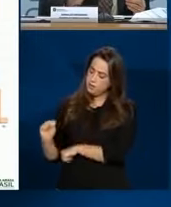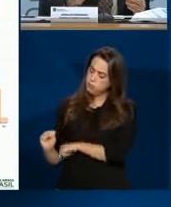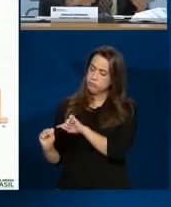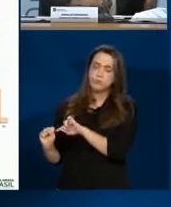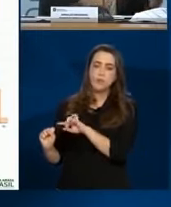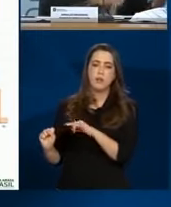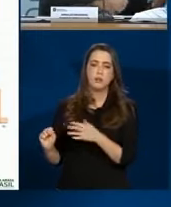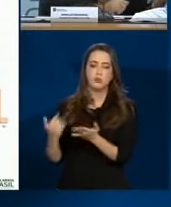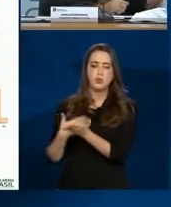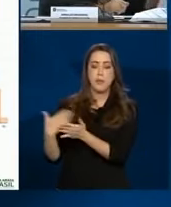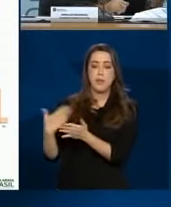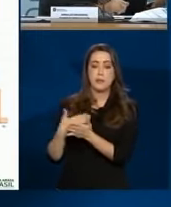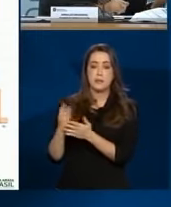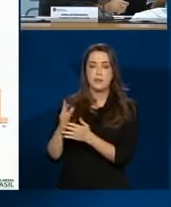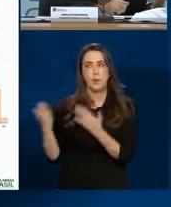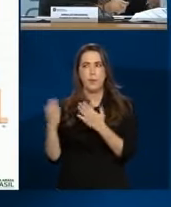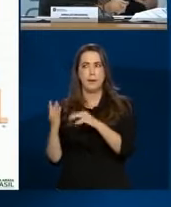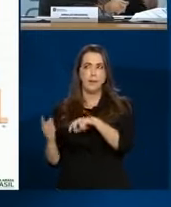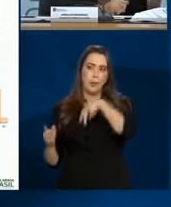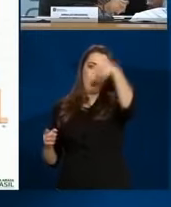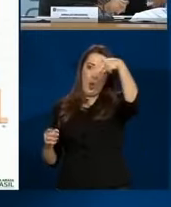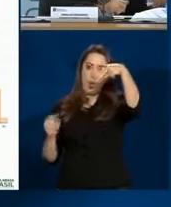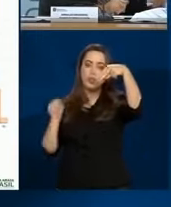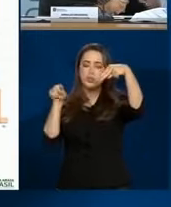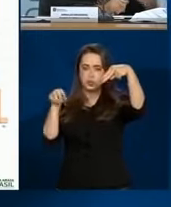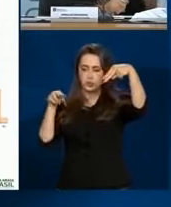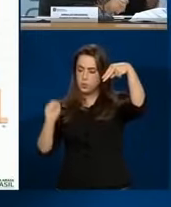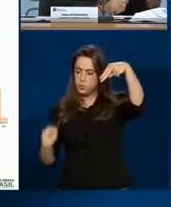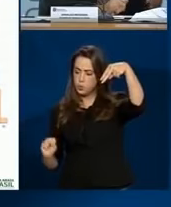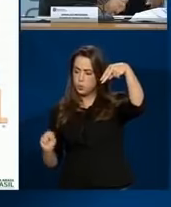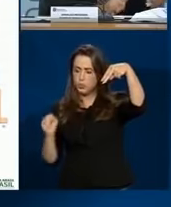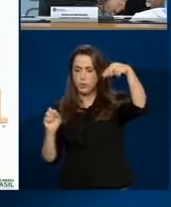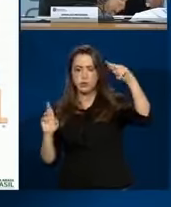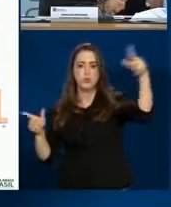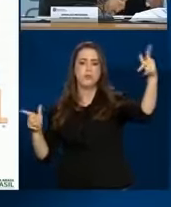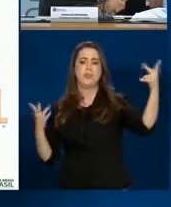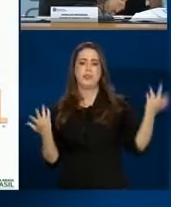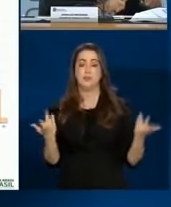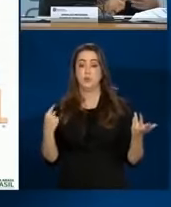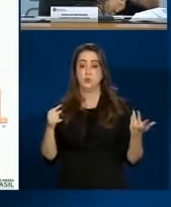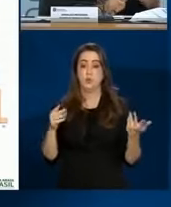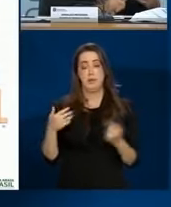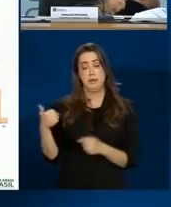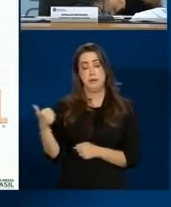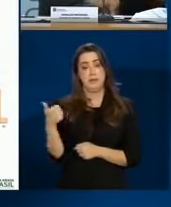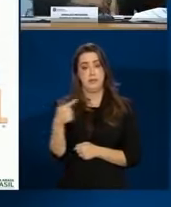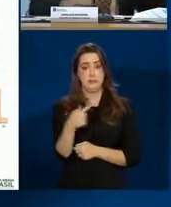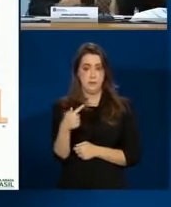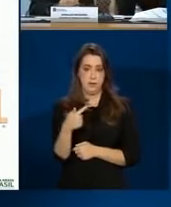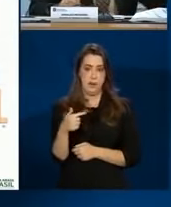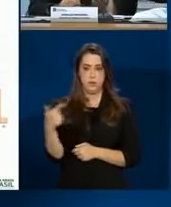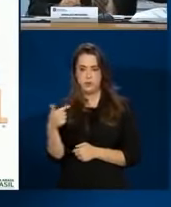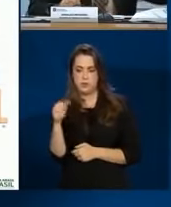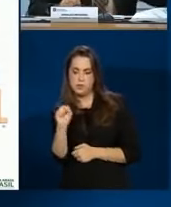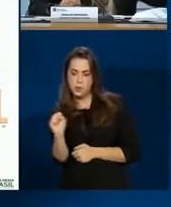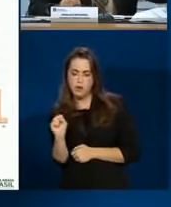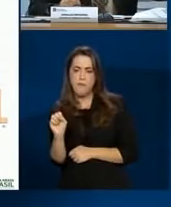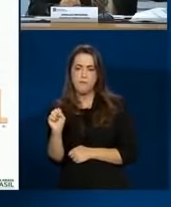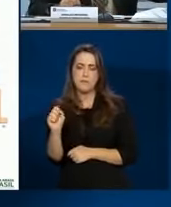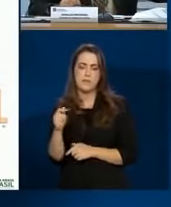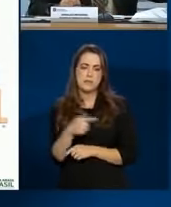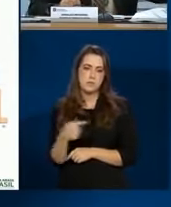início, quando lá na região norte e nordeste, 17ª, 18ª semana, você tinha um nível